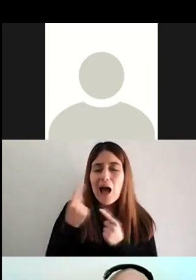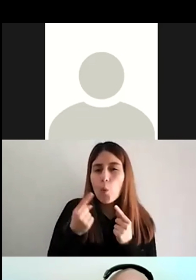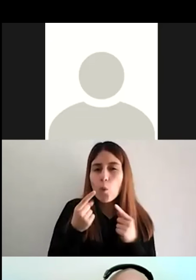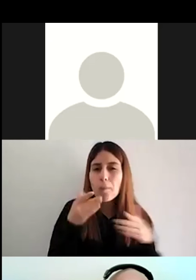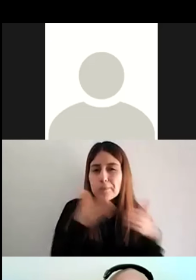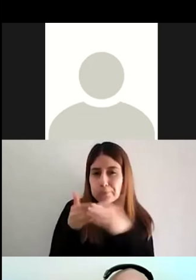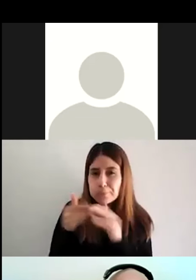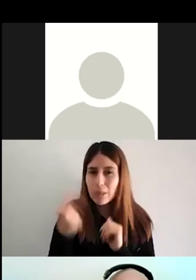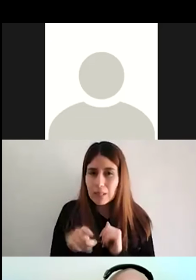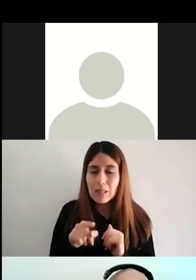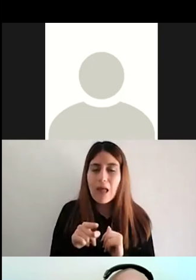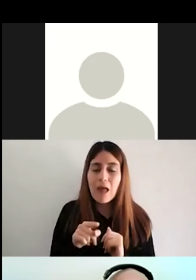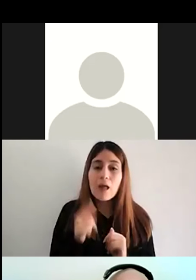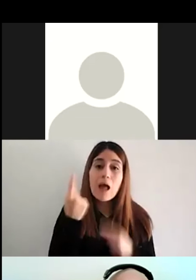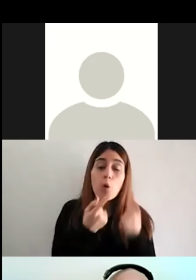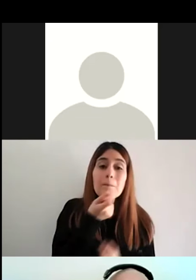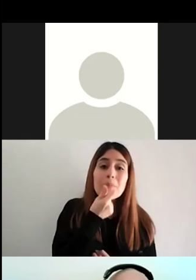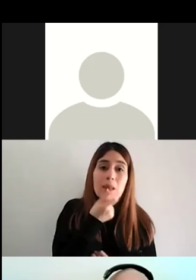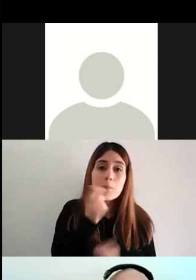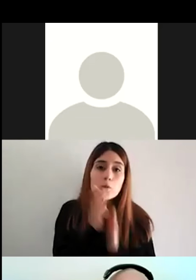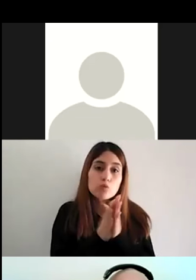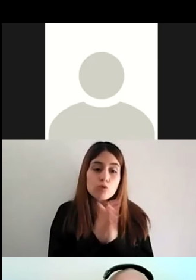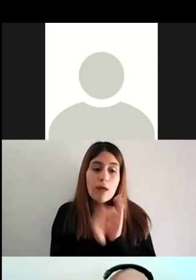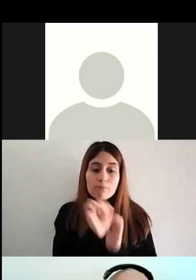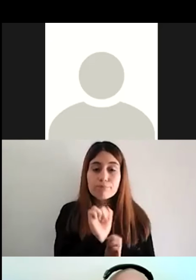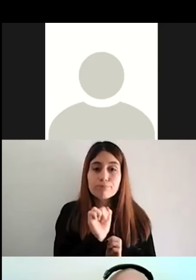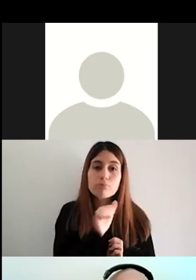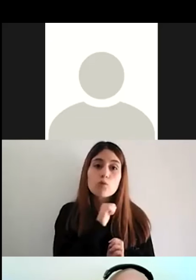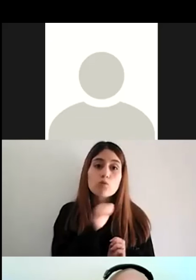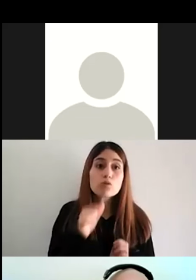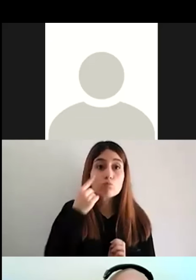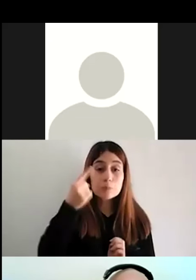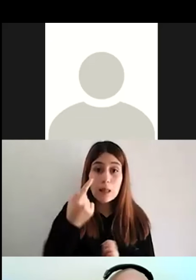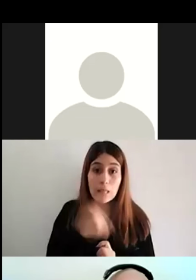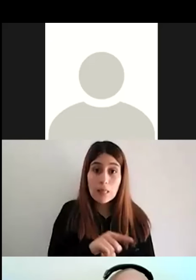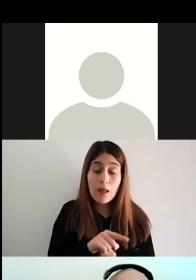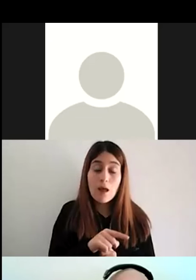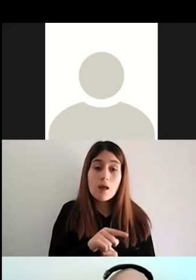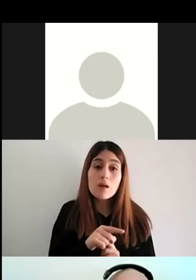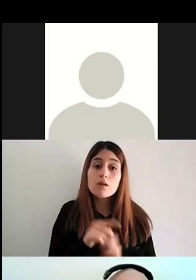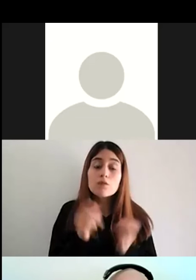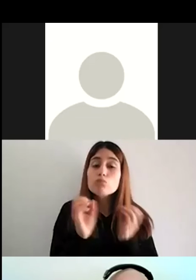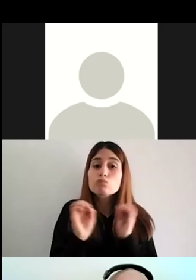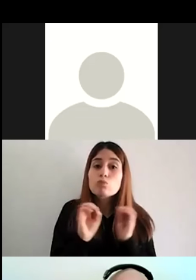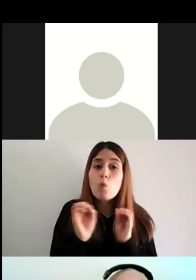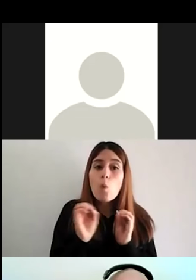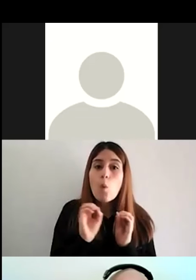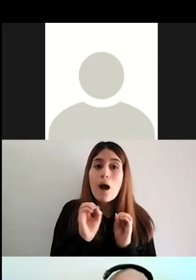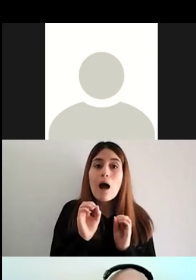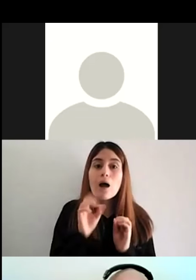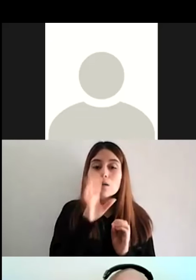seja, há medicamentos que estão a ser utilizados no âmbito da autorização de utilização especial que não têm reporte de